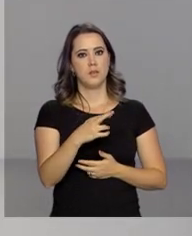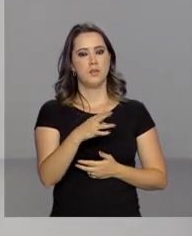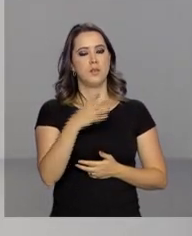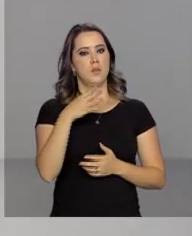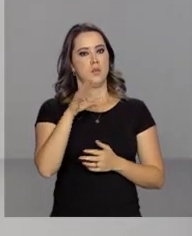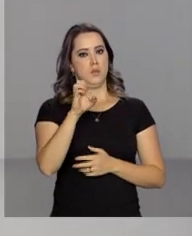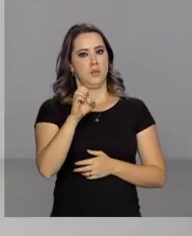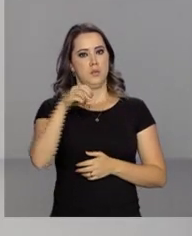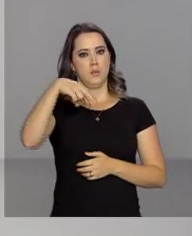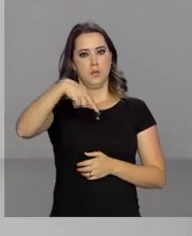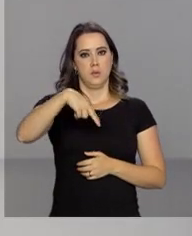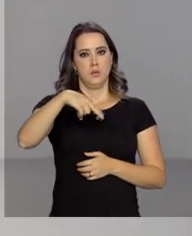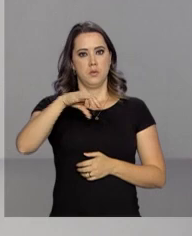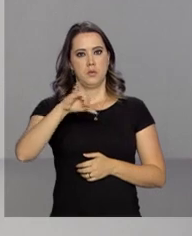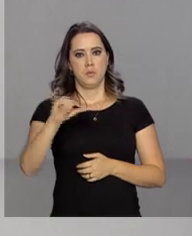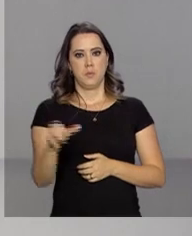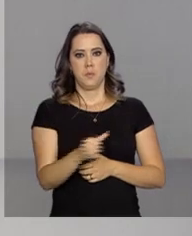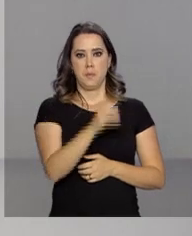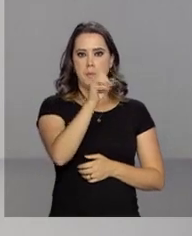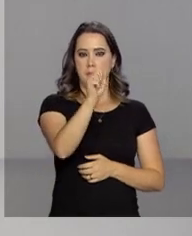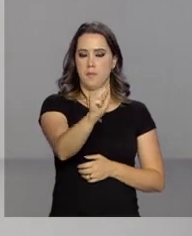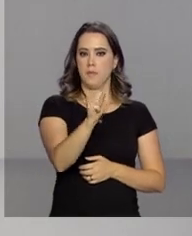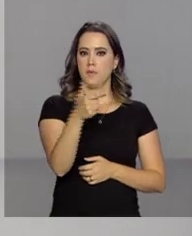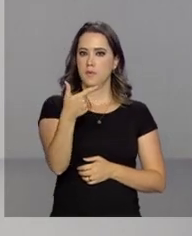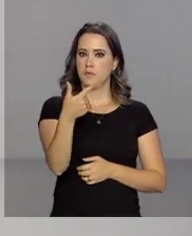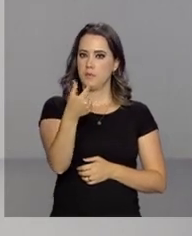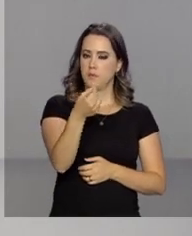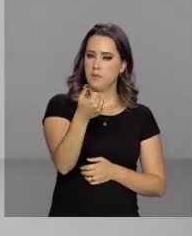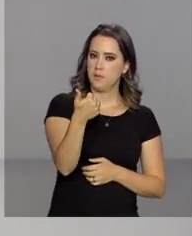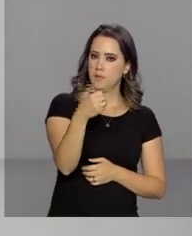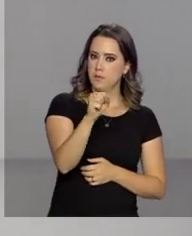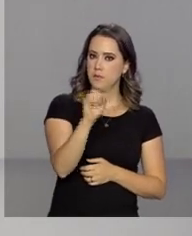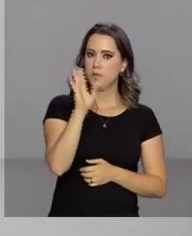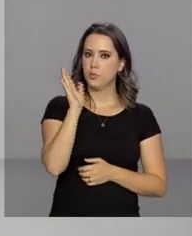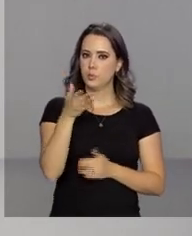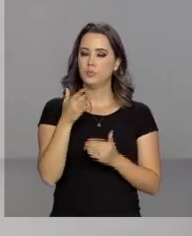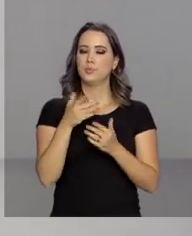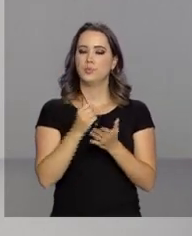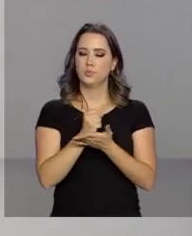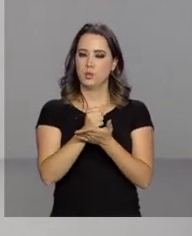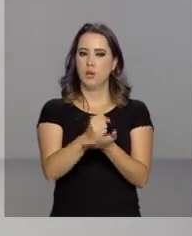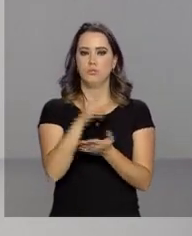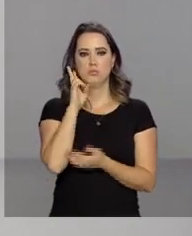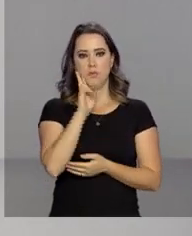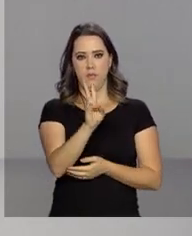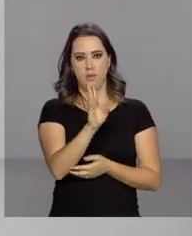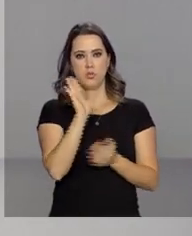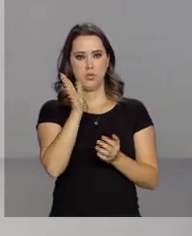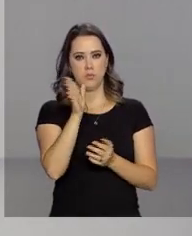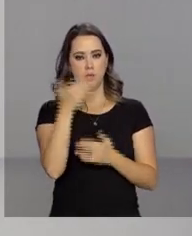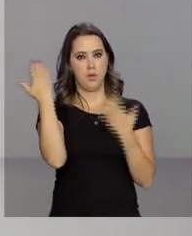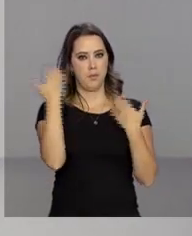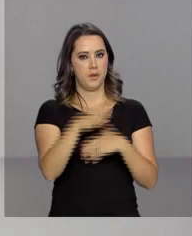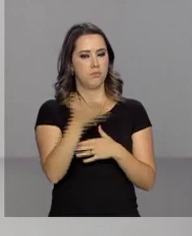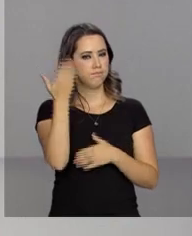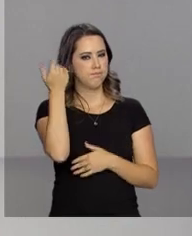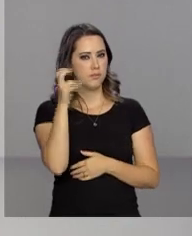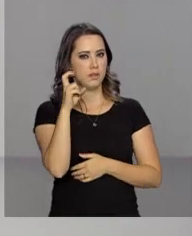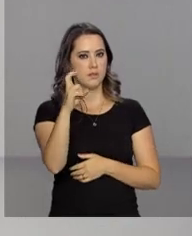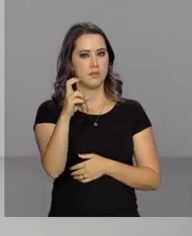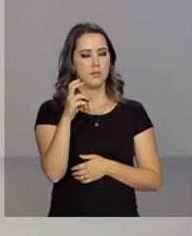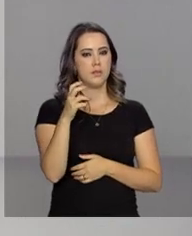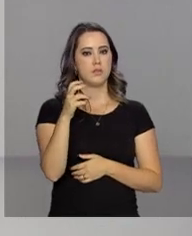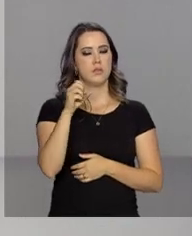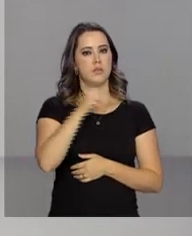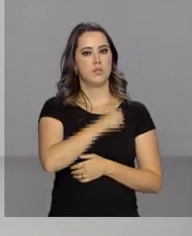certificação de competências de jovens e adultos enceja 2018 já está disponível as provas foram aplicadas no